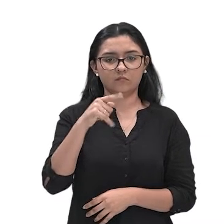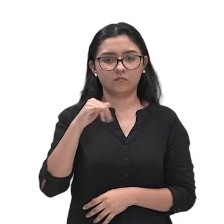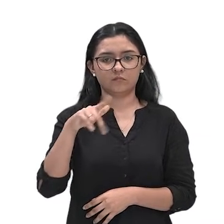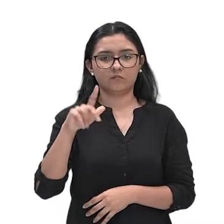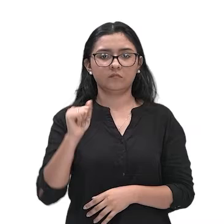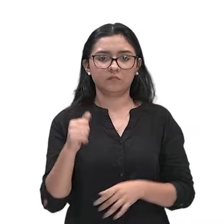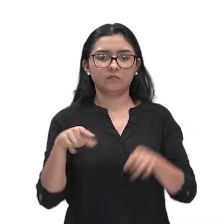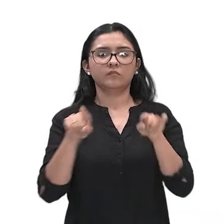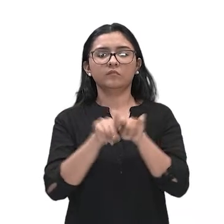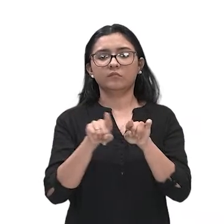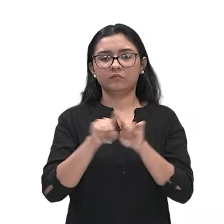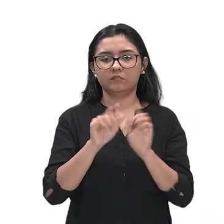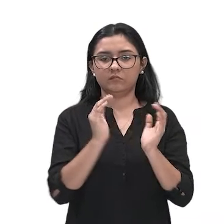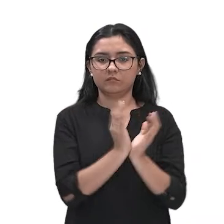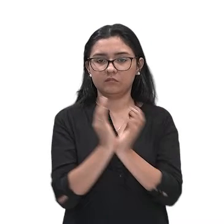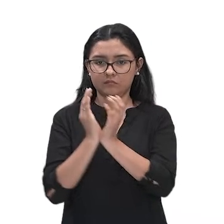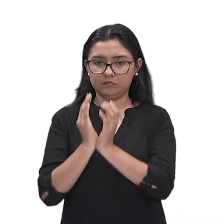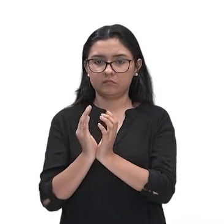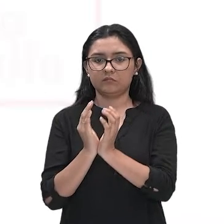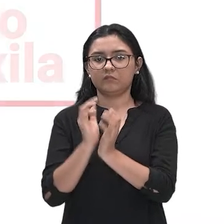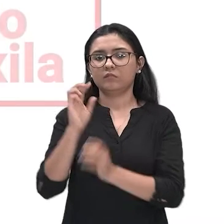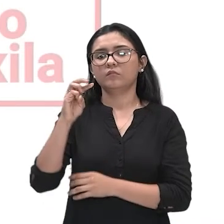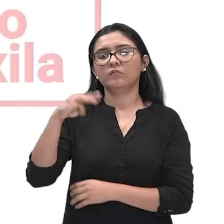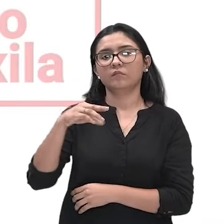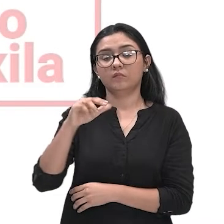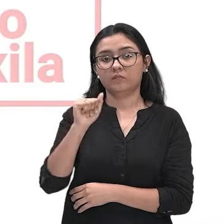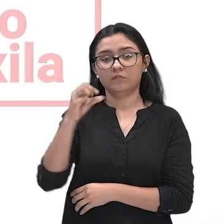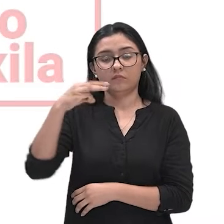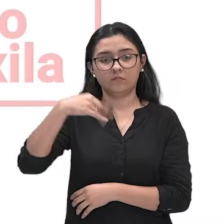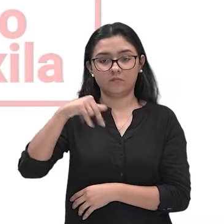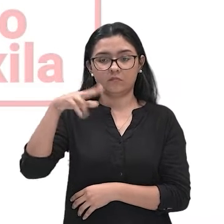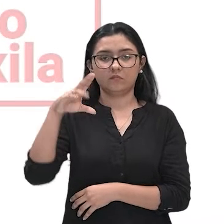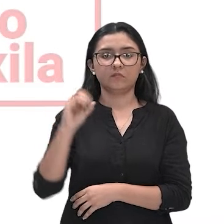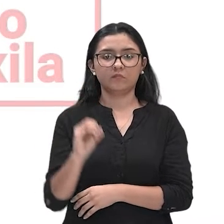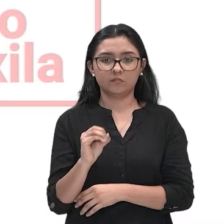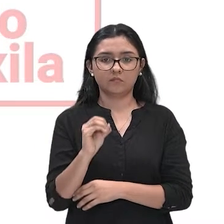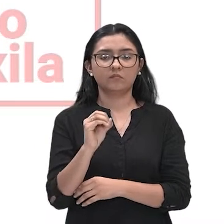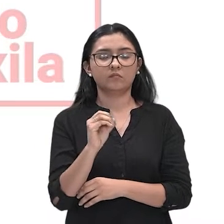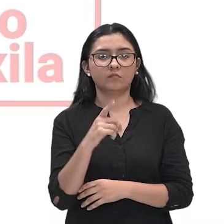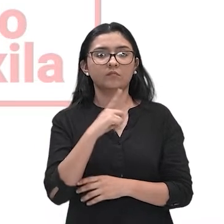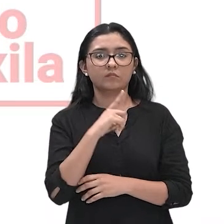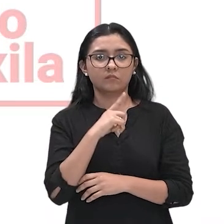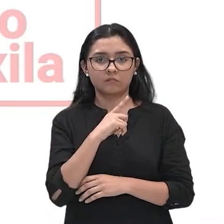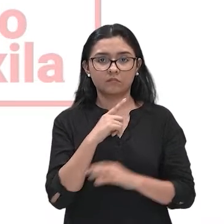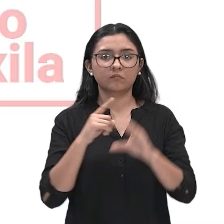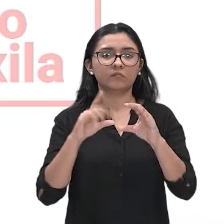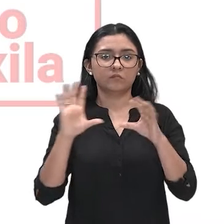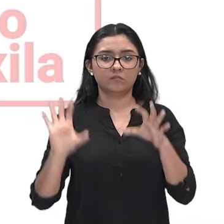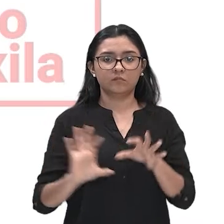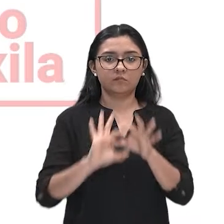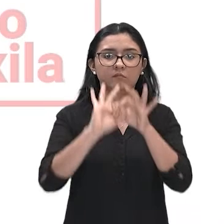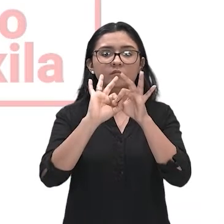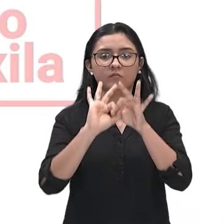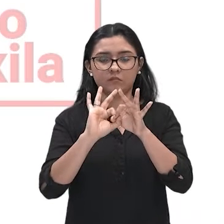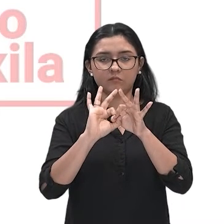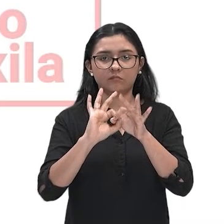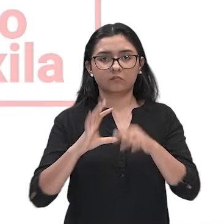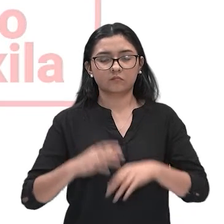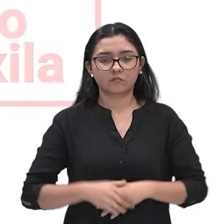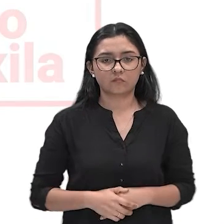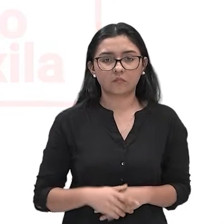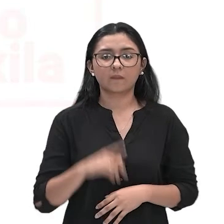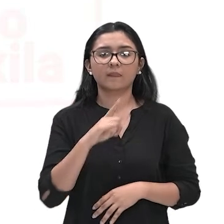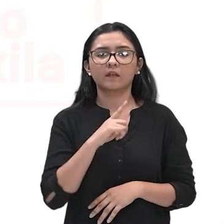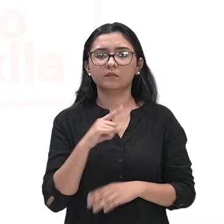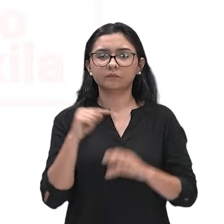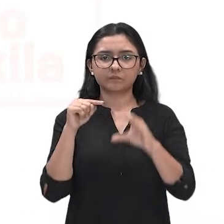e amino, NH3, os dois ligados a um único carbono, denominado de carbono alfa. Esse